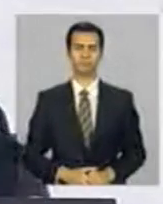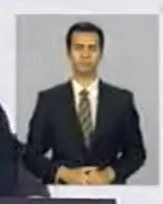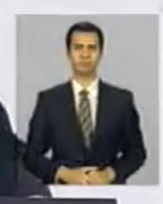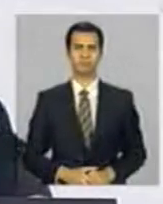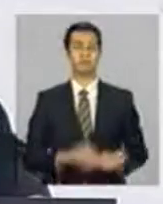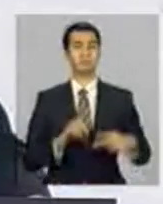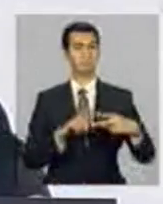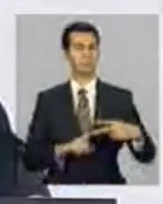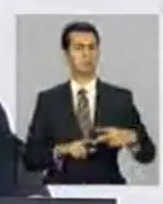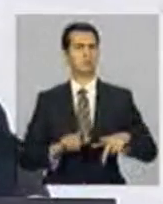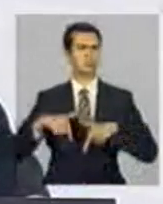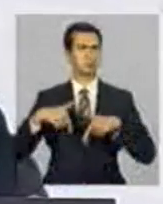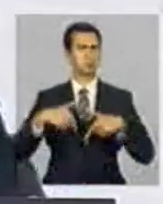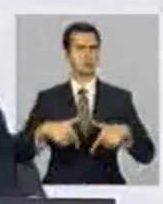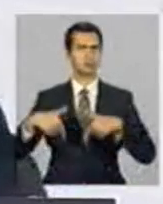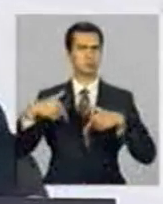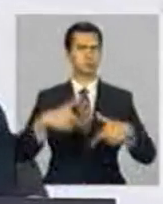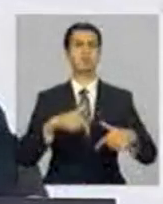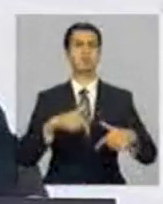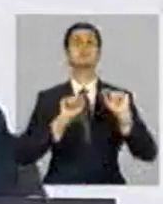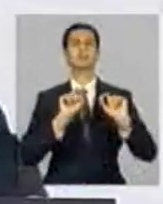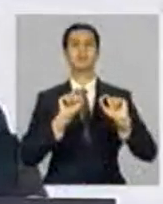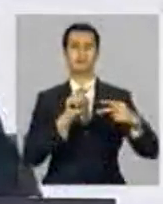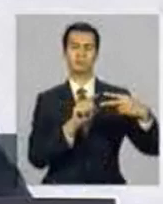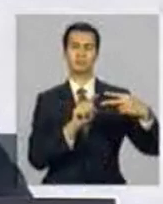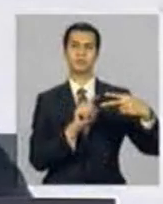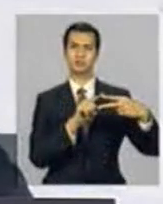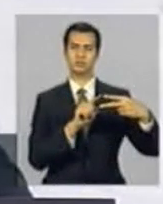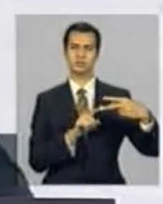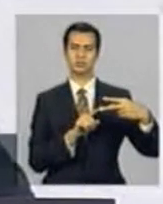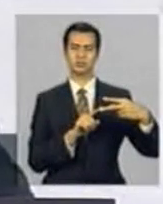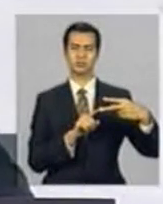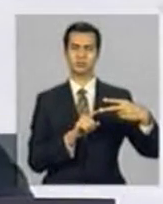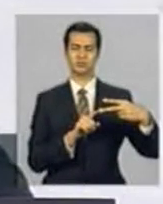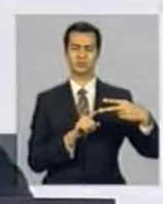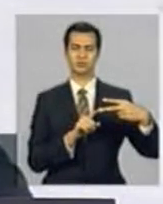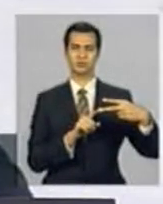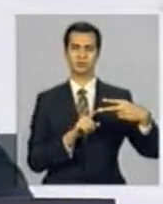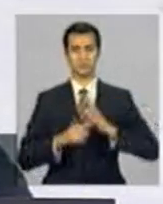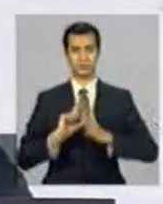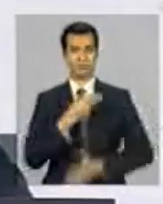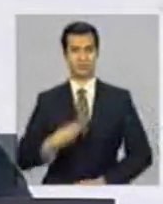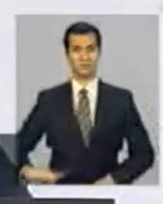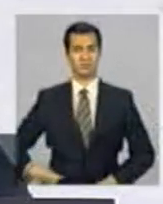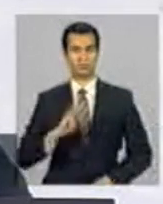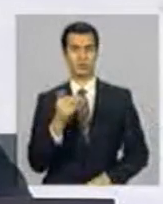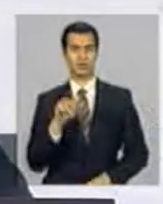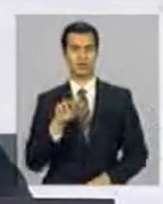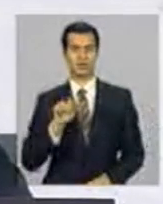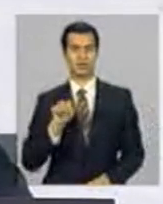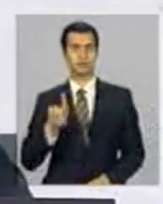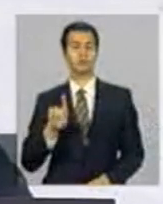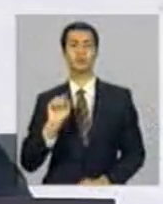foram incansáveis, e eu me refiro aqui, como disse o Fernando Haddad, aos dois